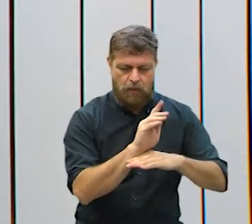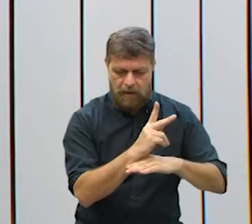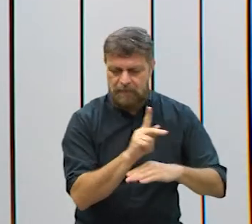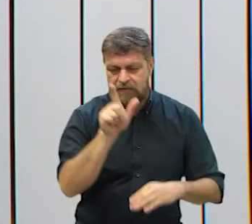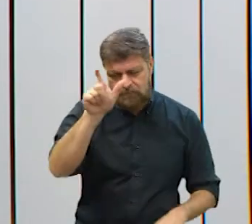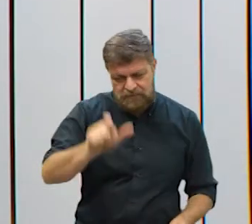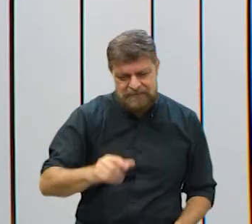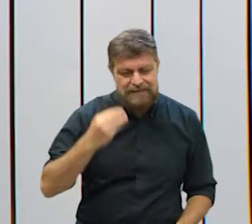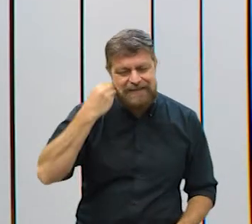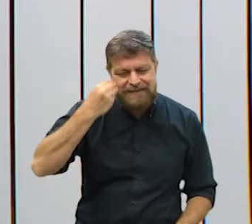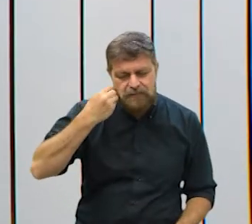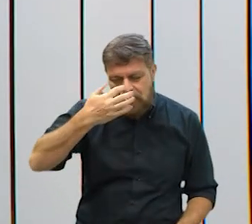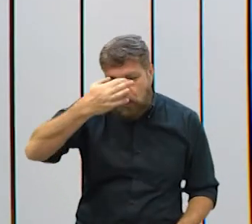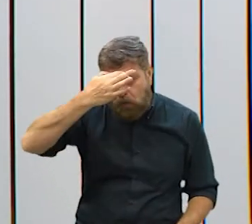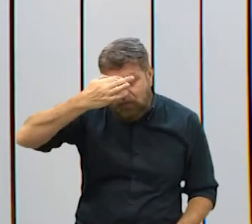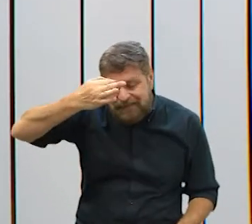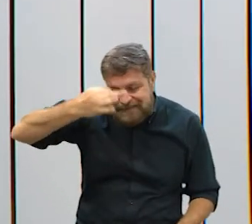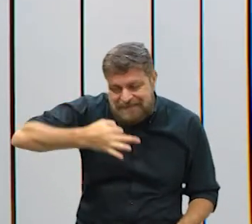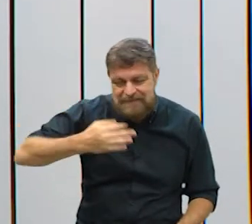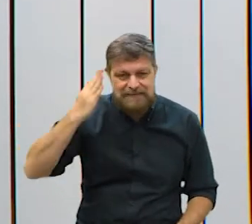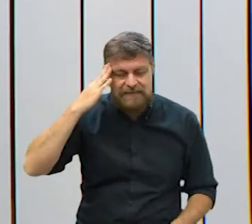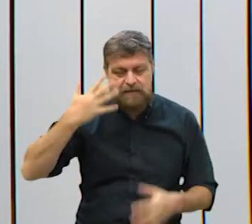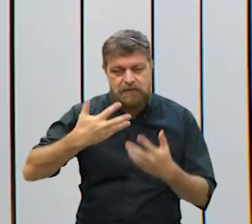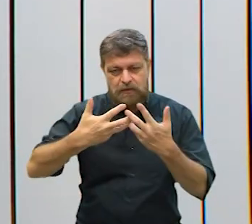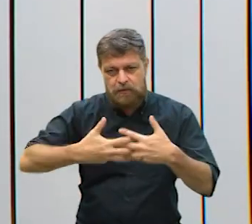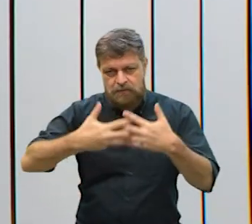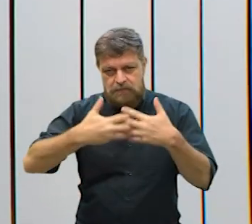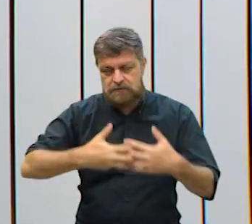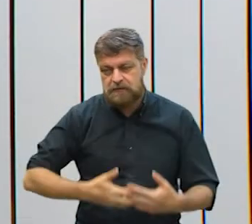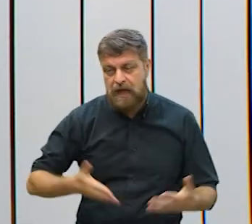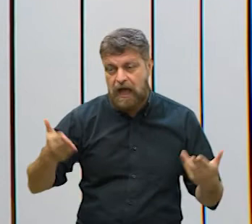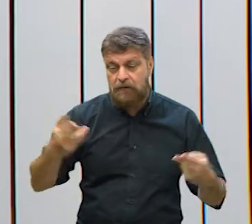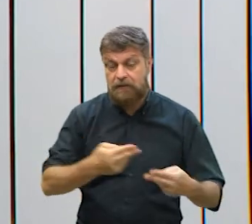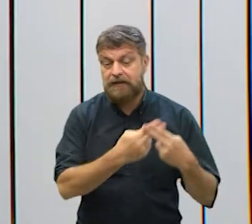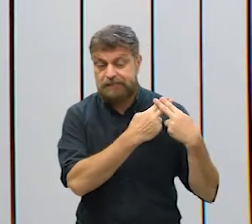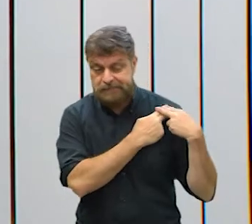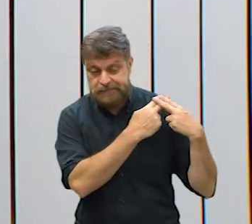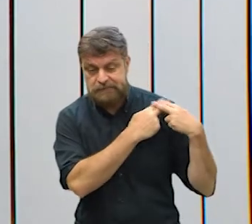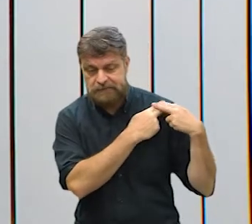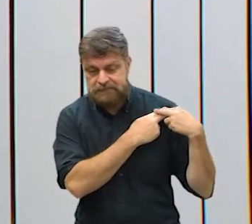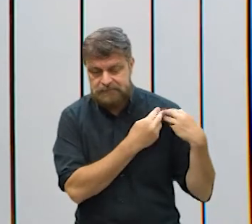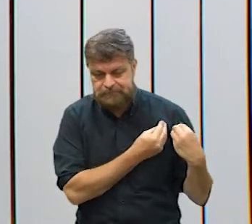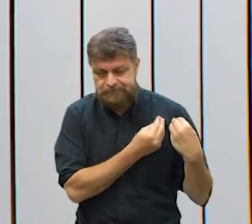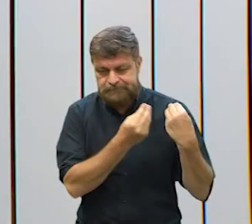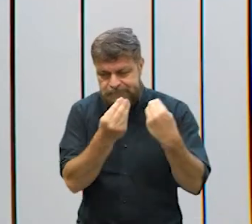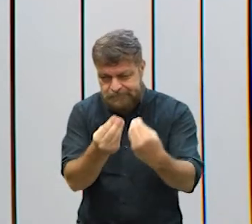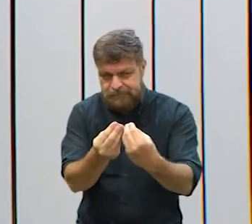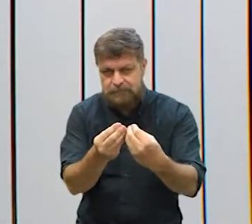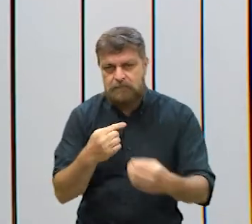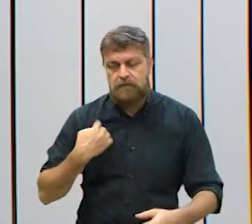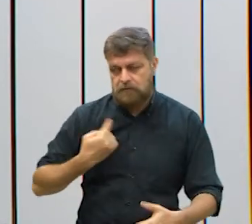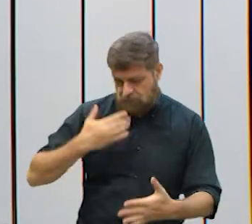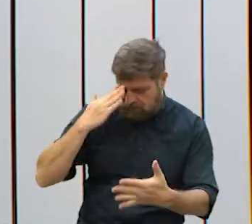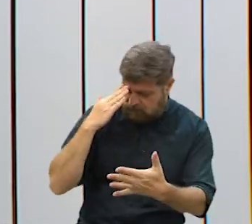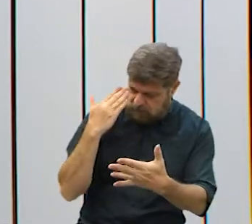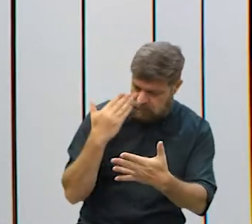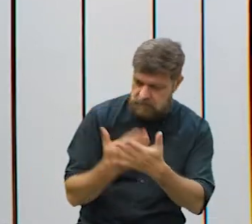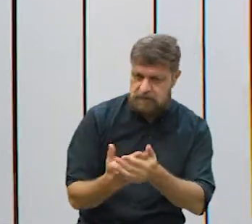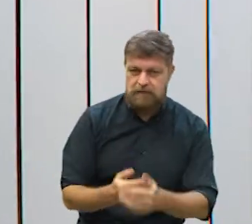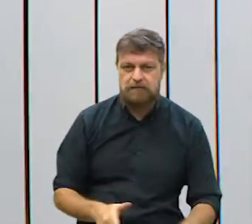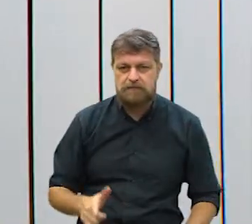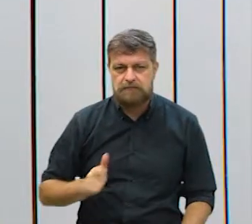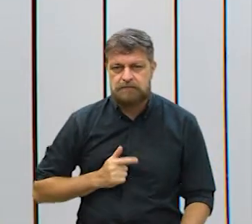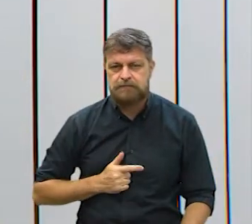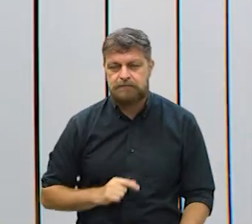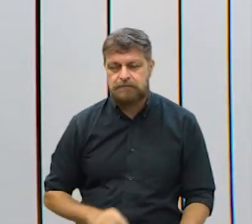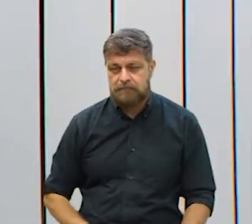essa consciência, sabe como funciona e agora recebeu essa missão. Então, nós temos certeza, nós acreditamos aqui na Câmara.